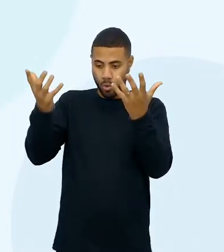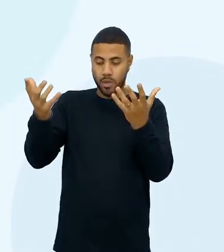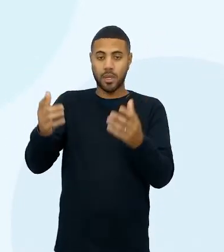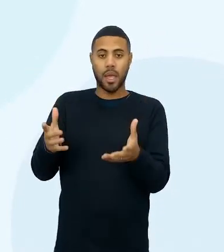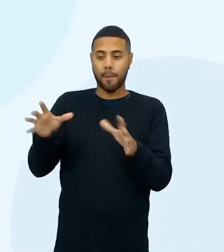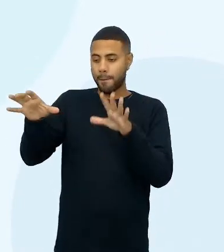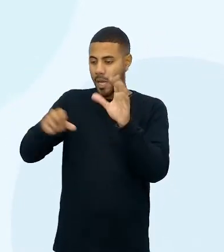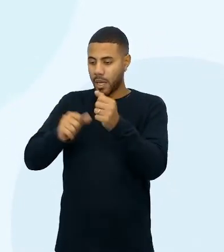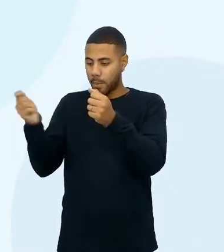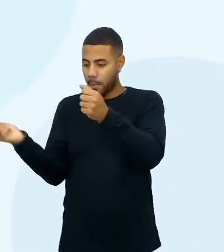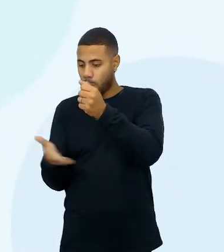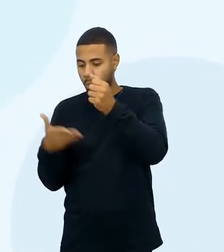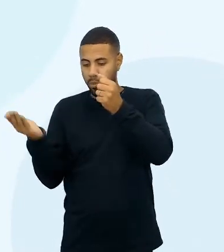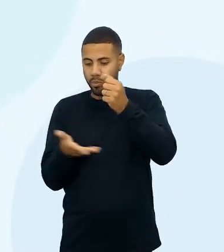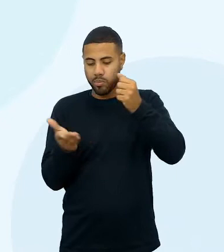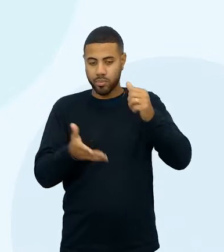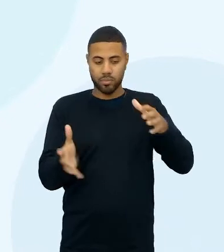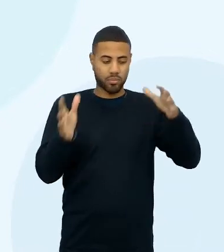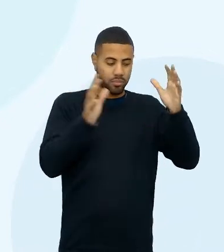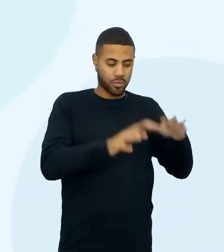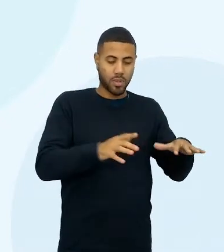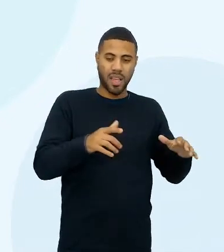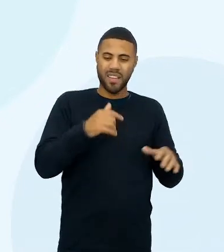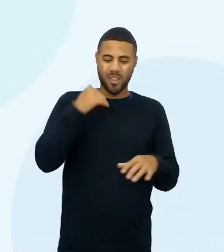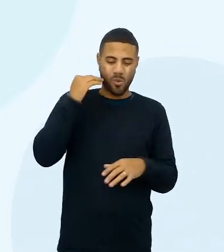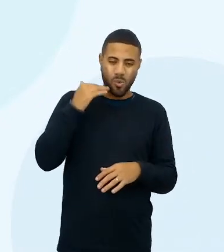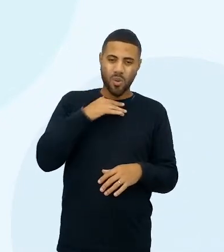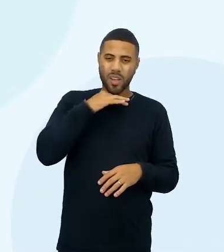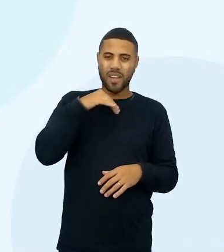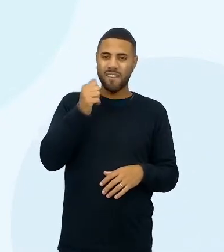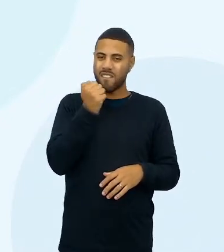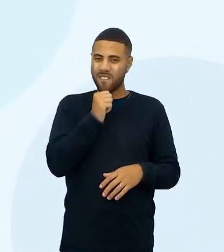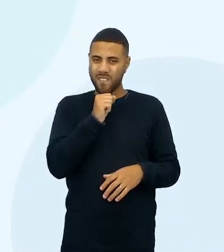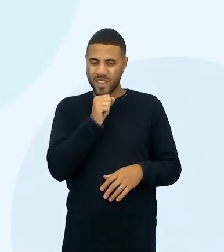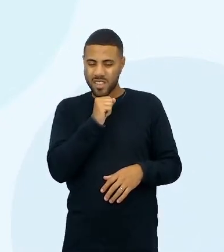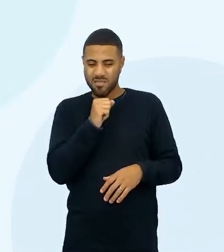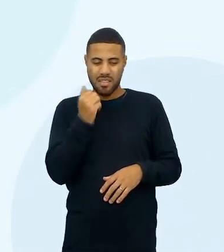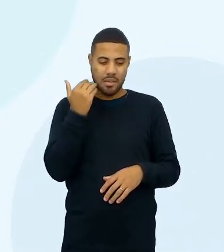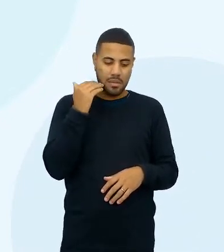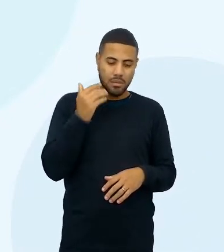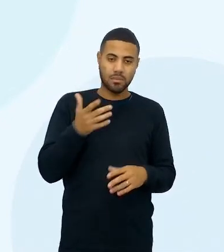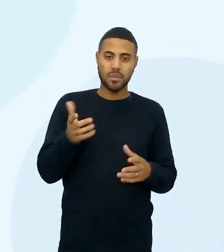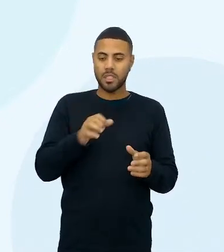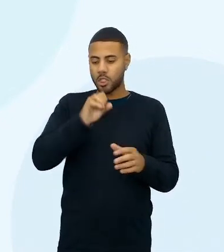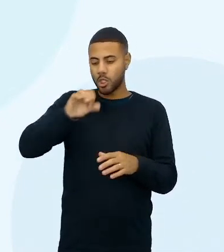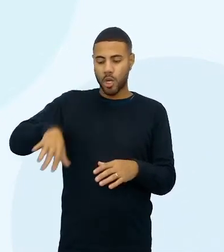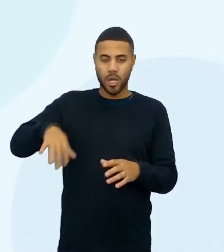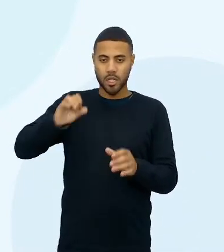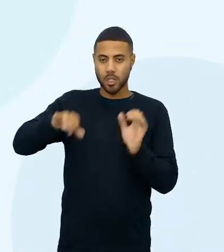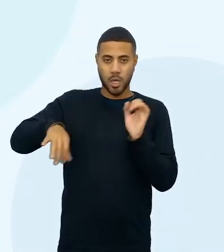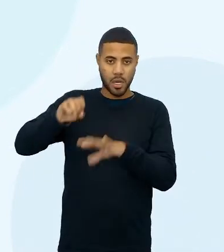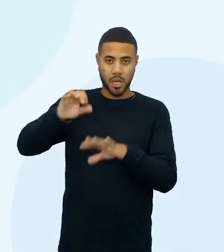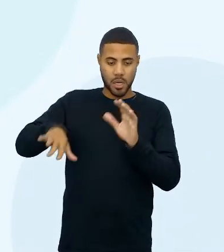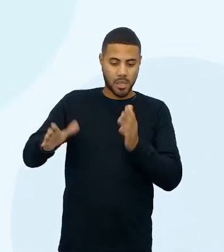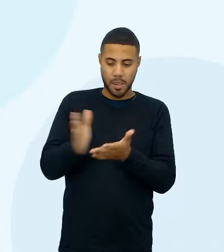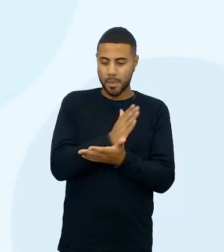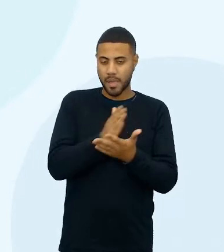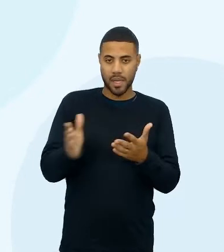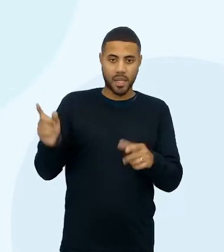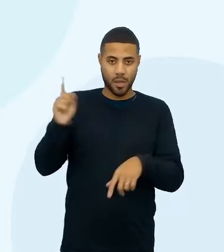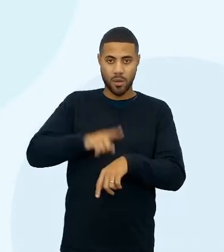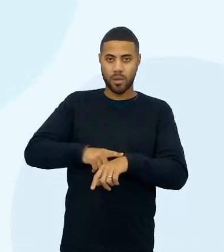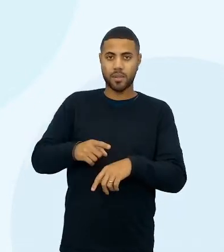já começa aí o desperdício. Se tem uma folha ruim, machucada, tal, ela já fica pelo chão mesmo,